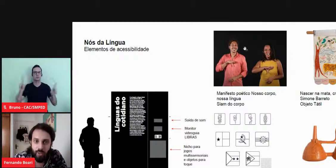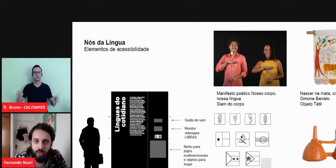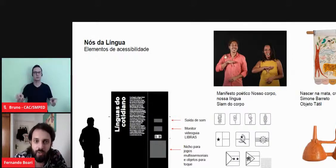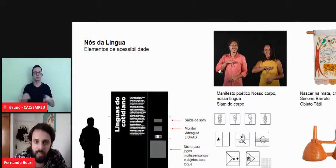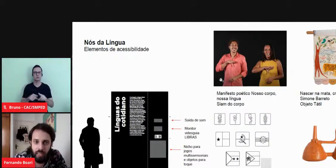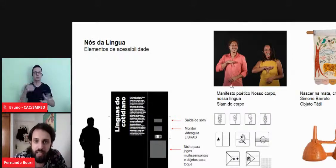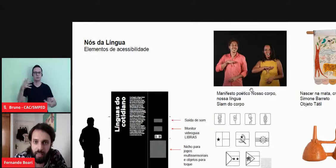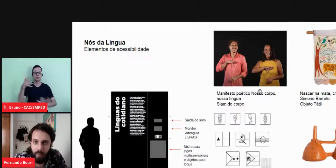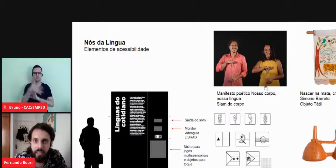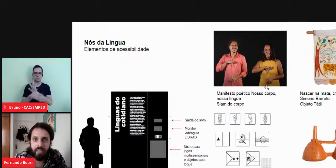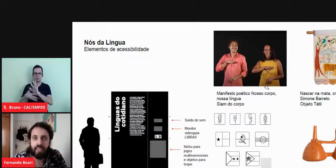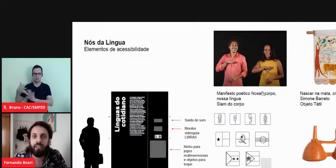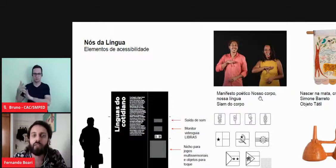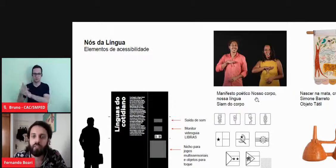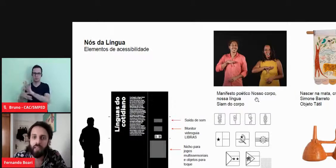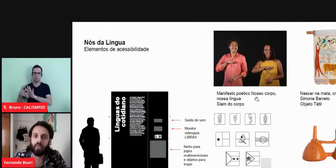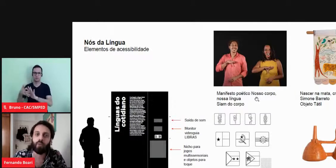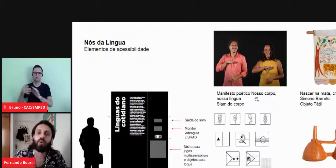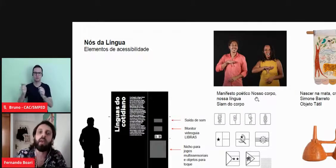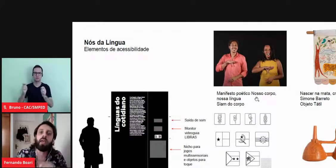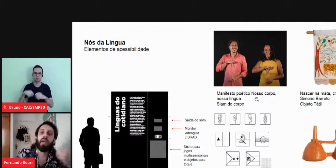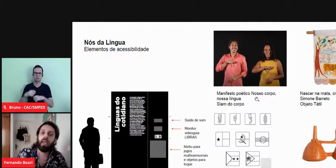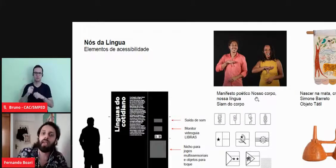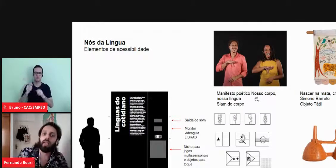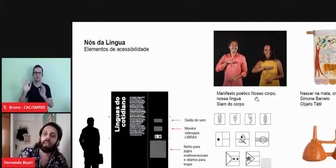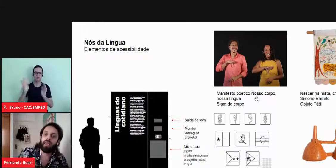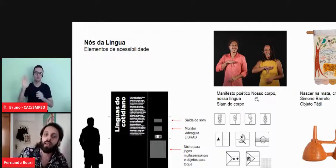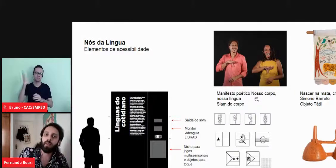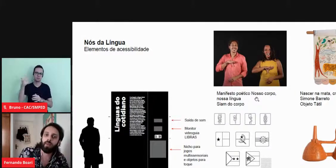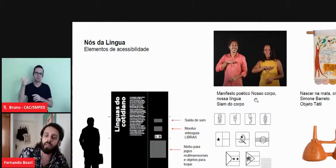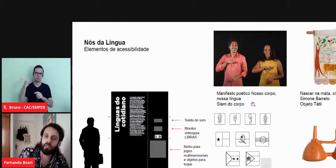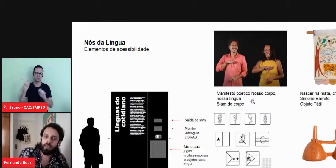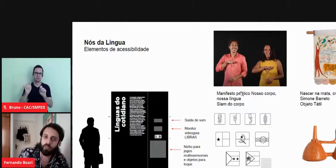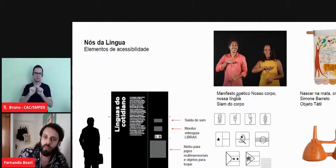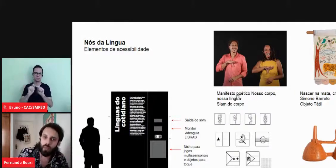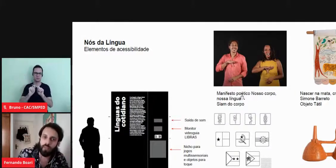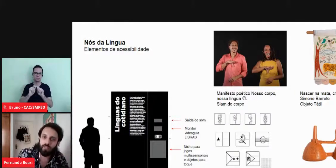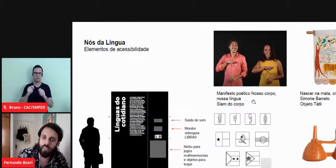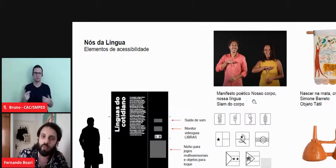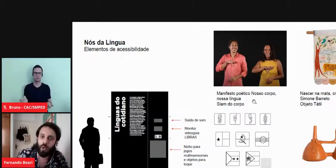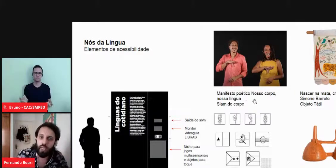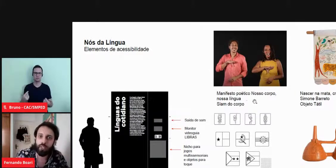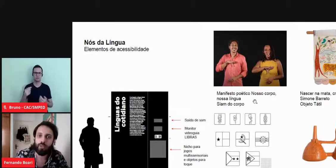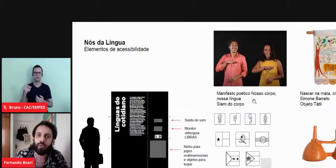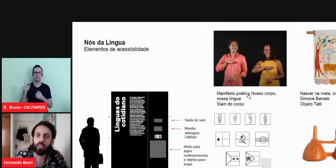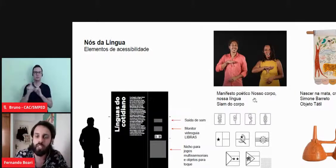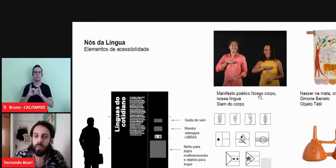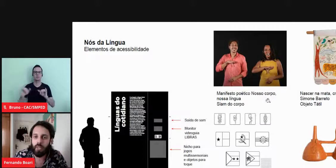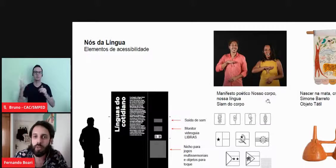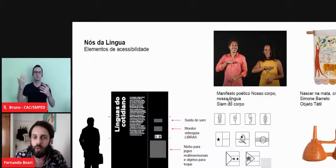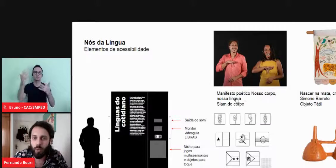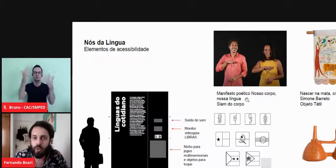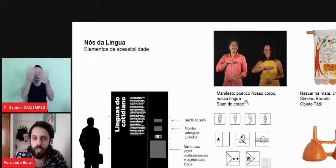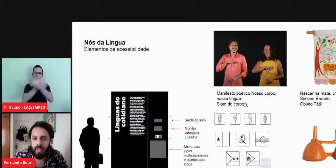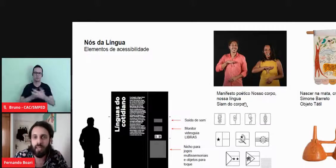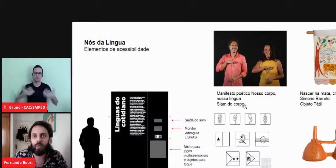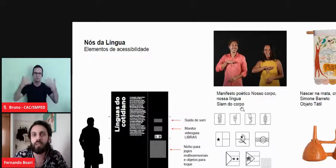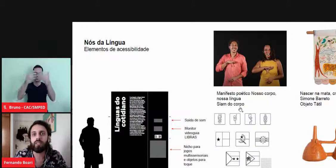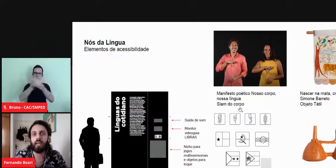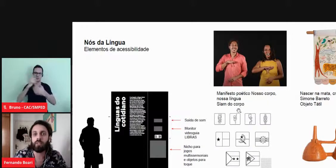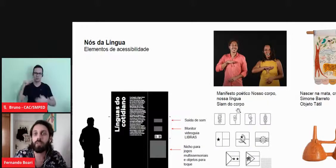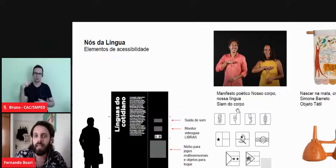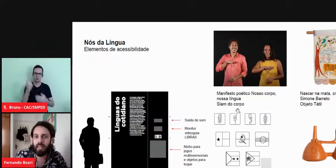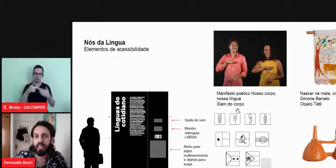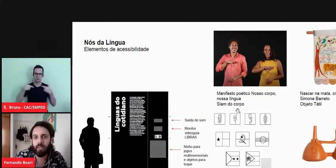um vídeo guia Libras que foi feito, que foi um manifesto poético que chama Nosso Corpo, Nossa